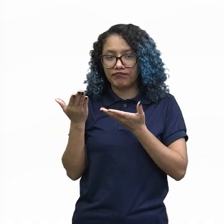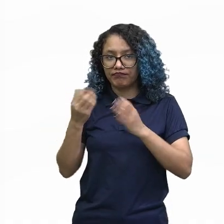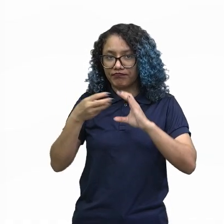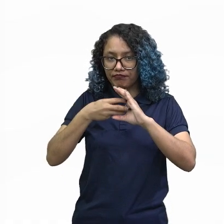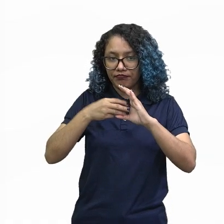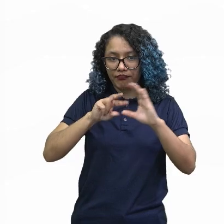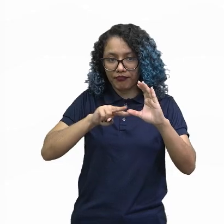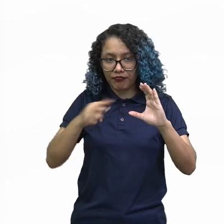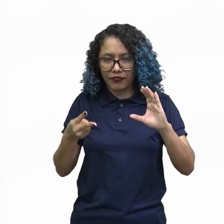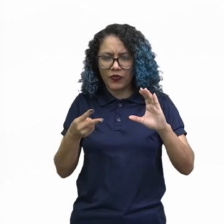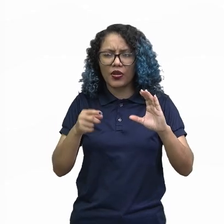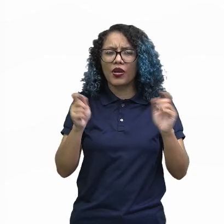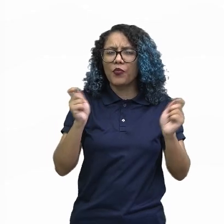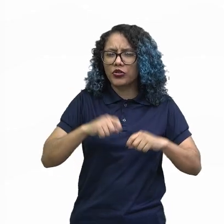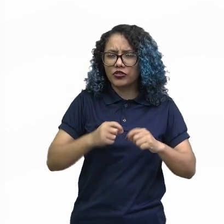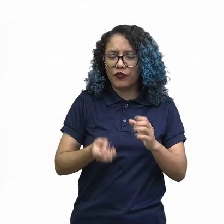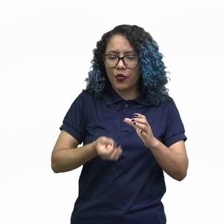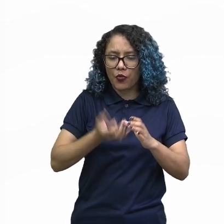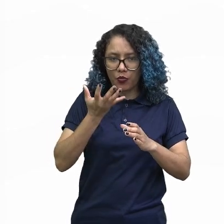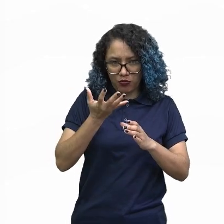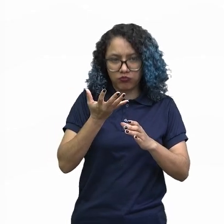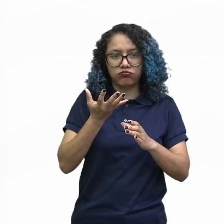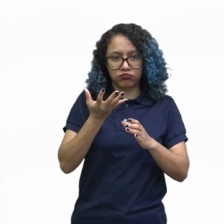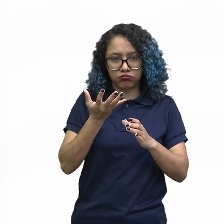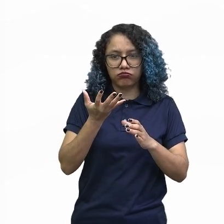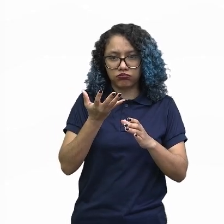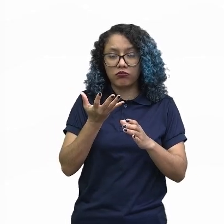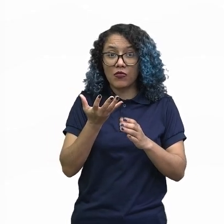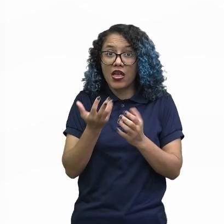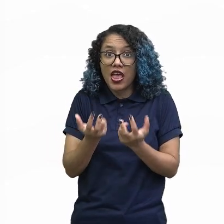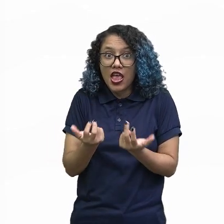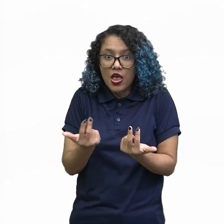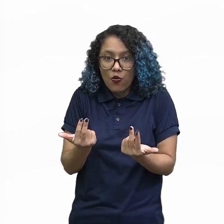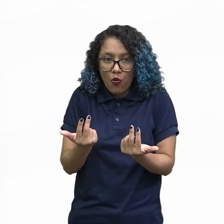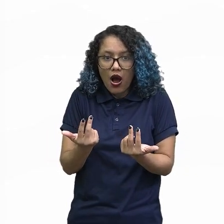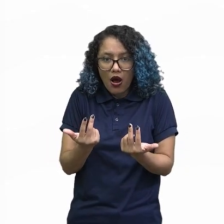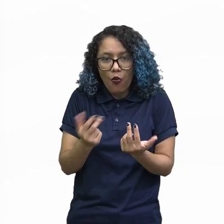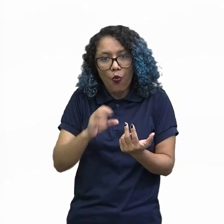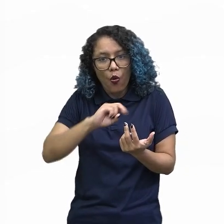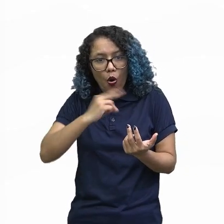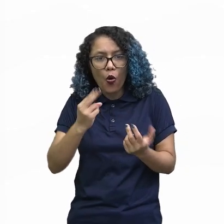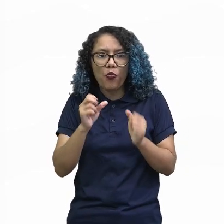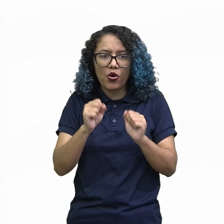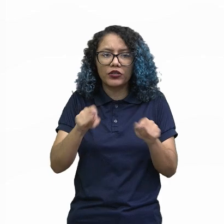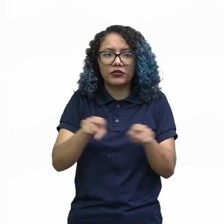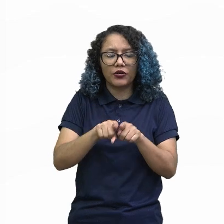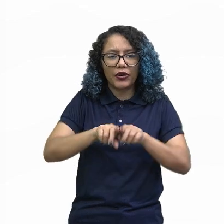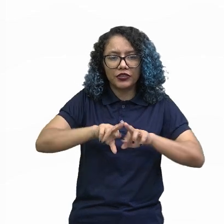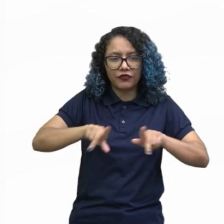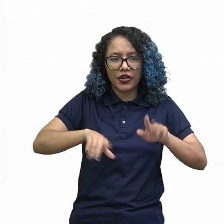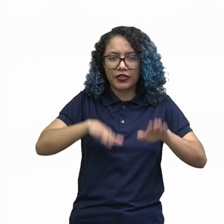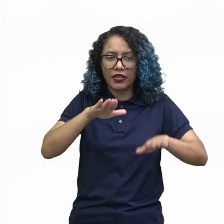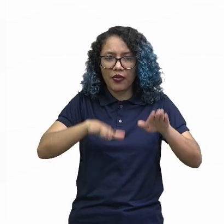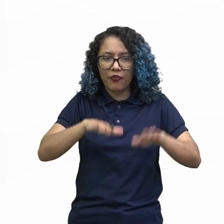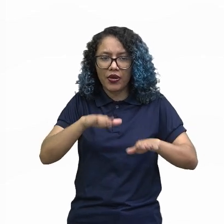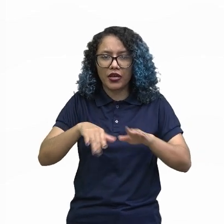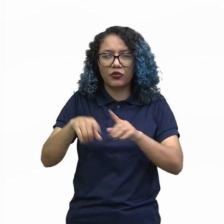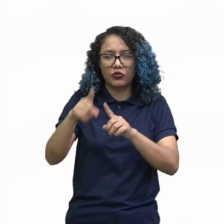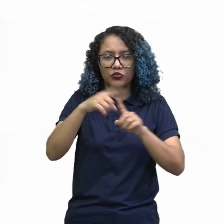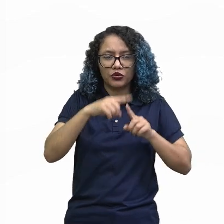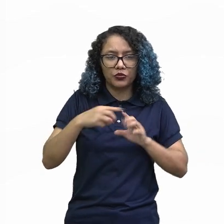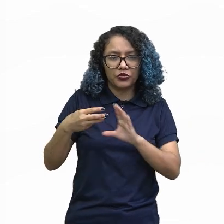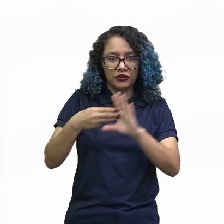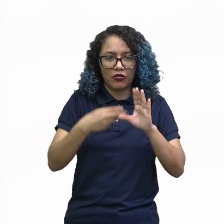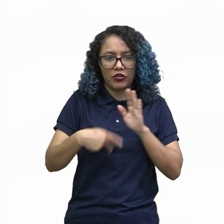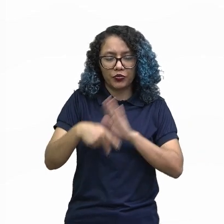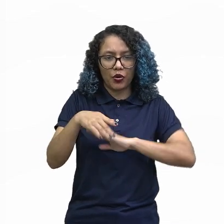são capazes de se reproduzirem em outras iguais ou se diferenciarem nos vários tipos de células que formam